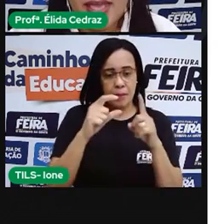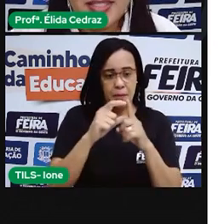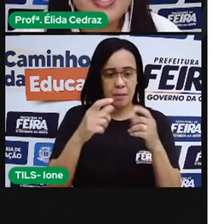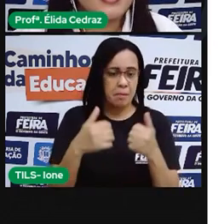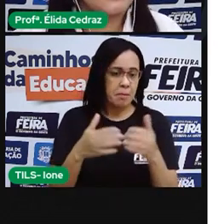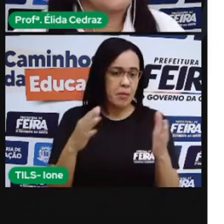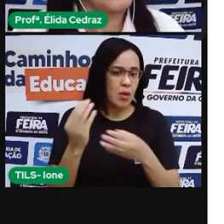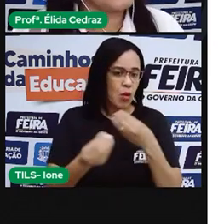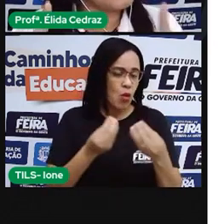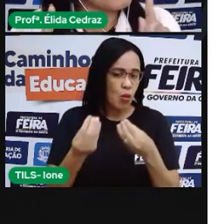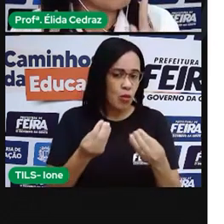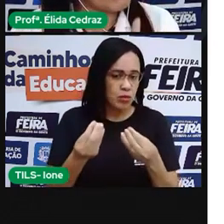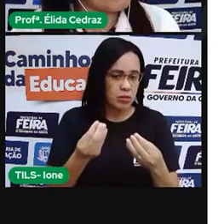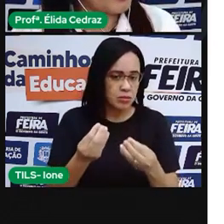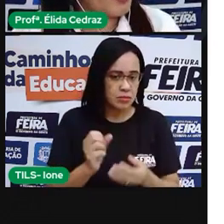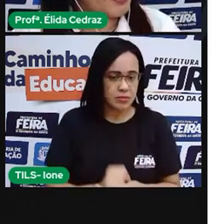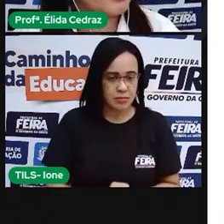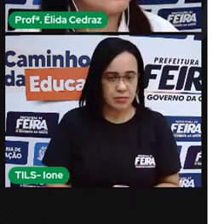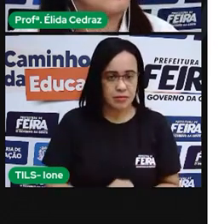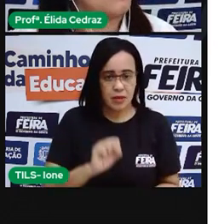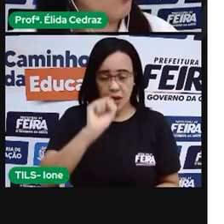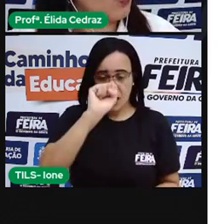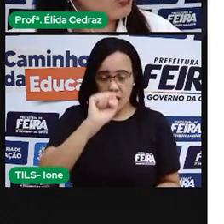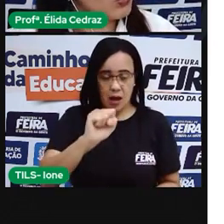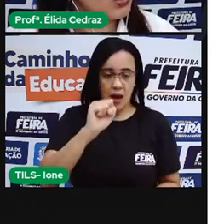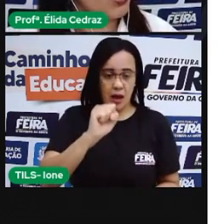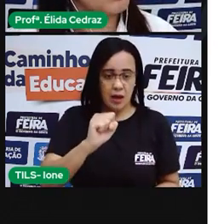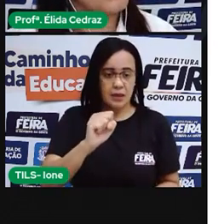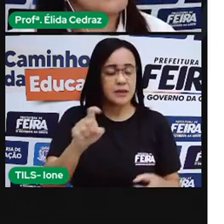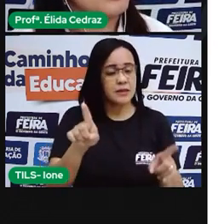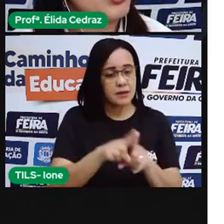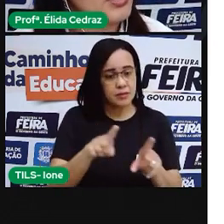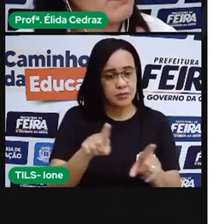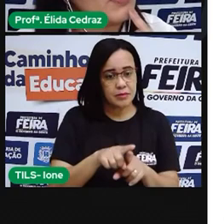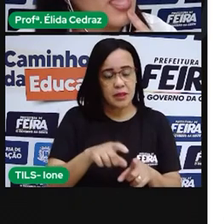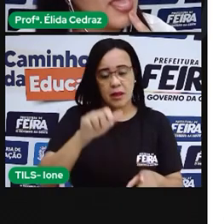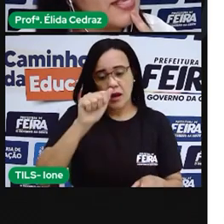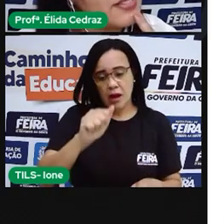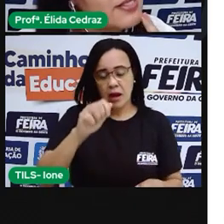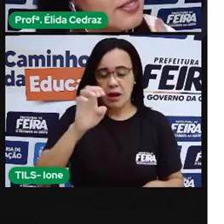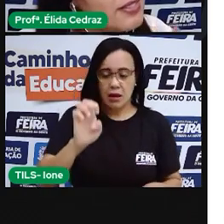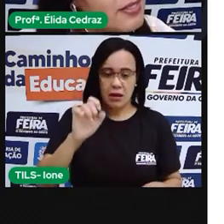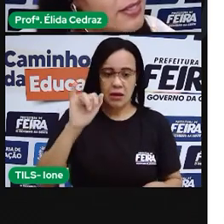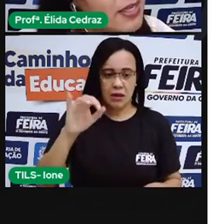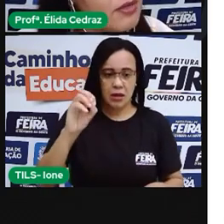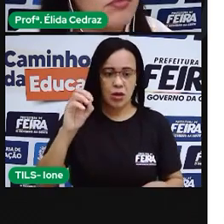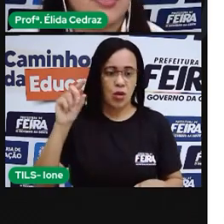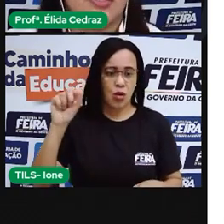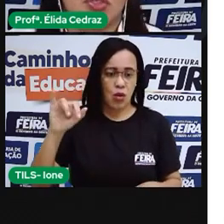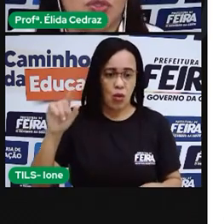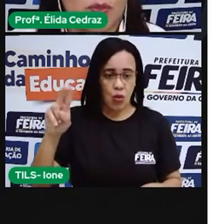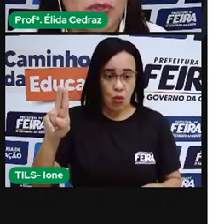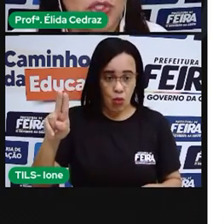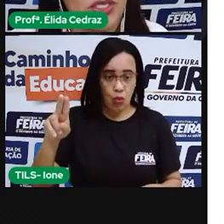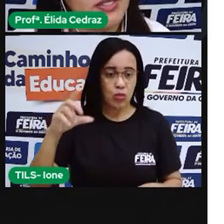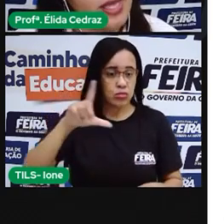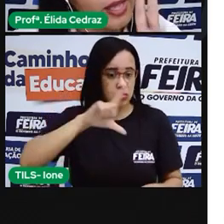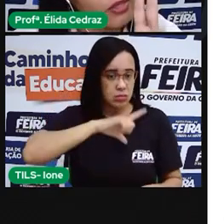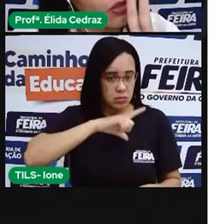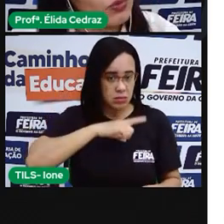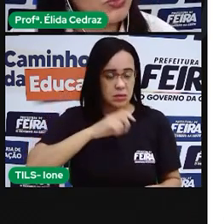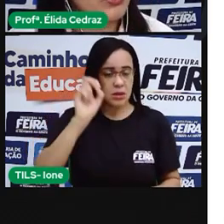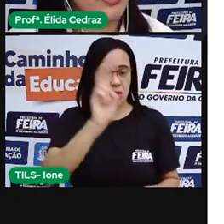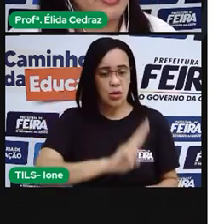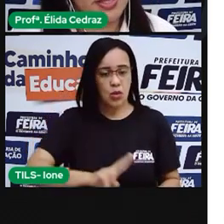S. S entre vogais, com som de S, nós vamos